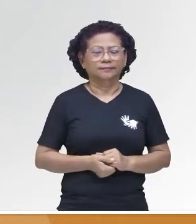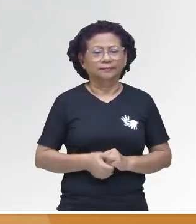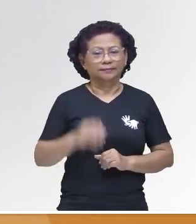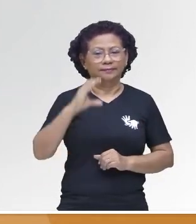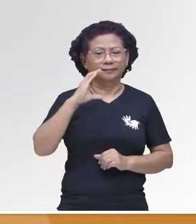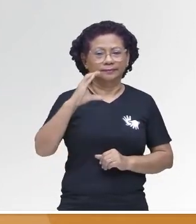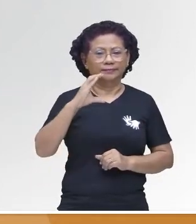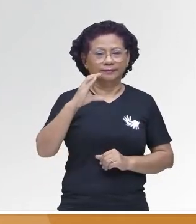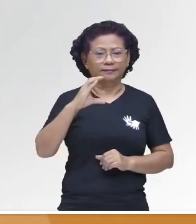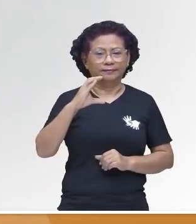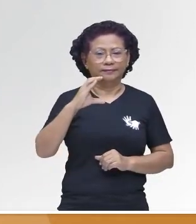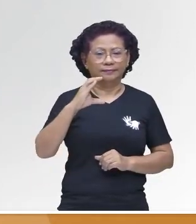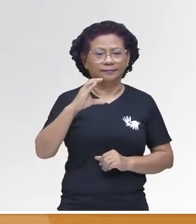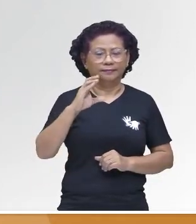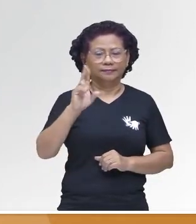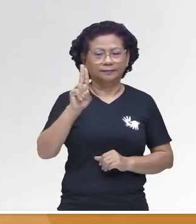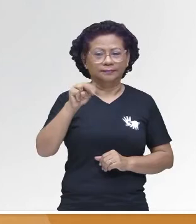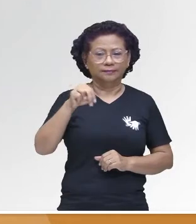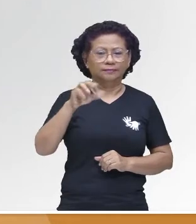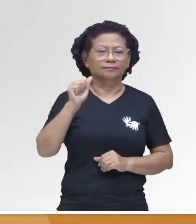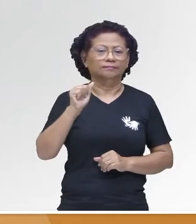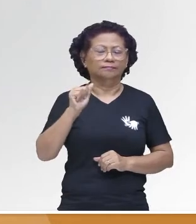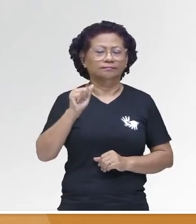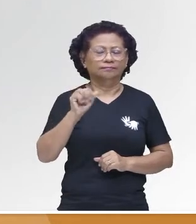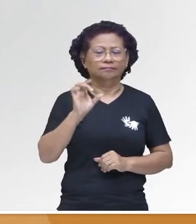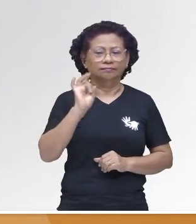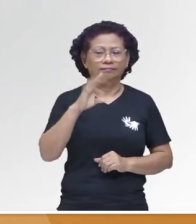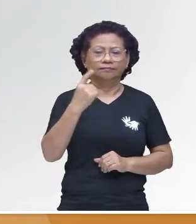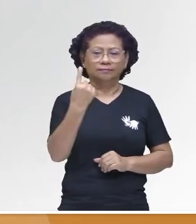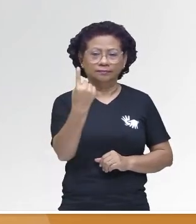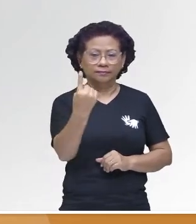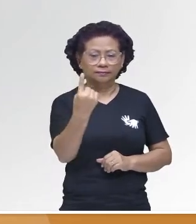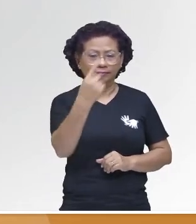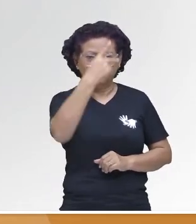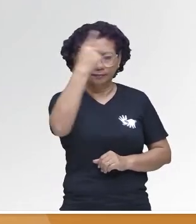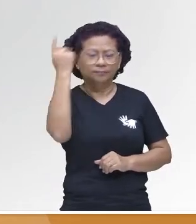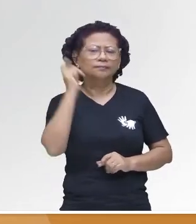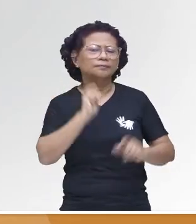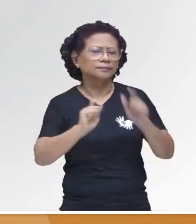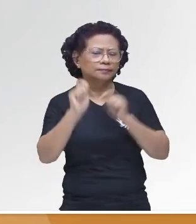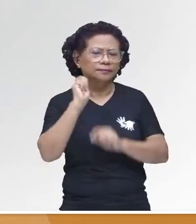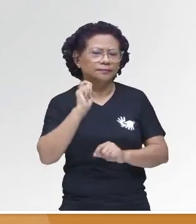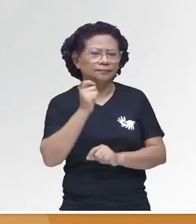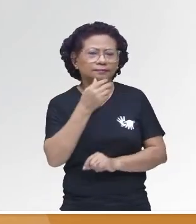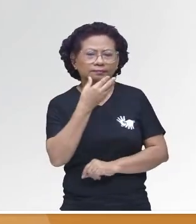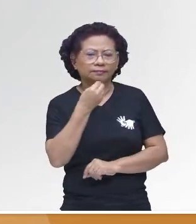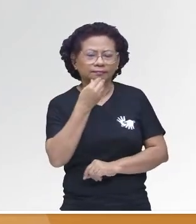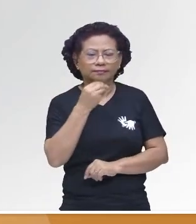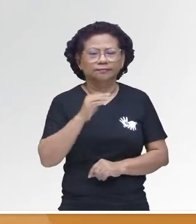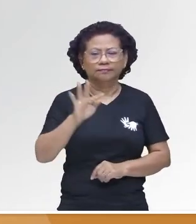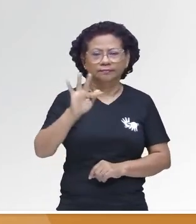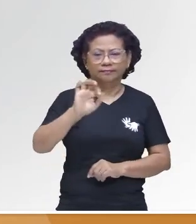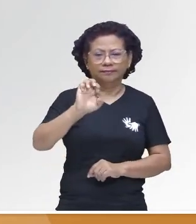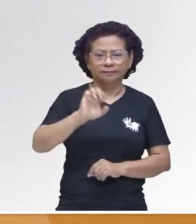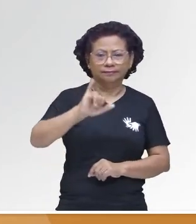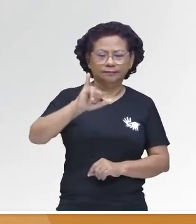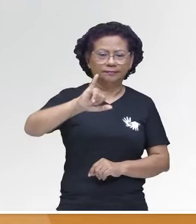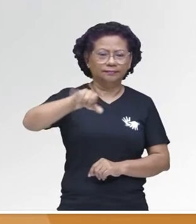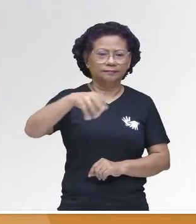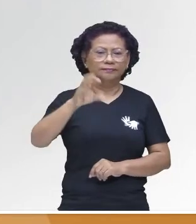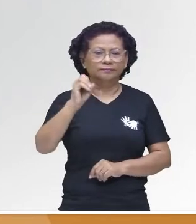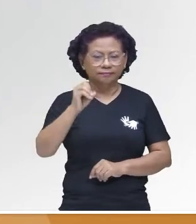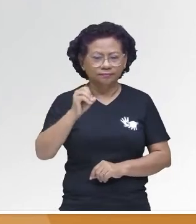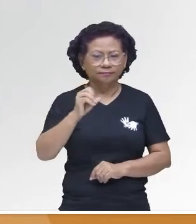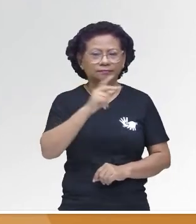regência una. O uno porque é apenas uma pessoa. E quem é esse primeiro que vai governar? É um